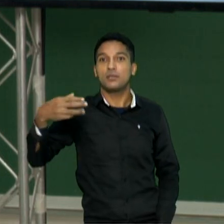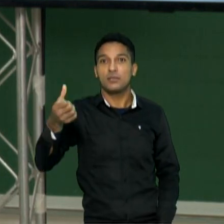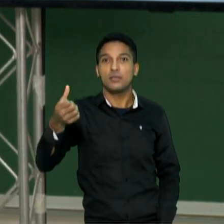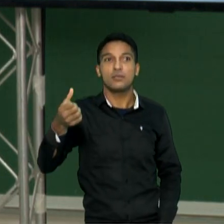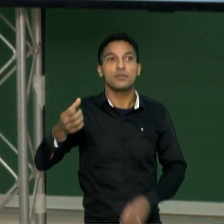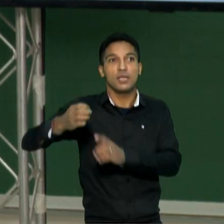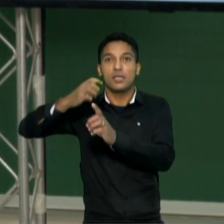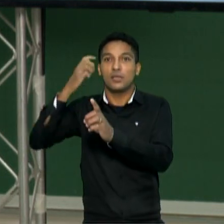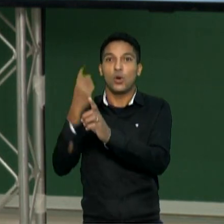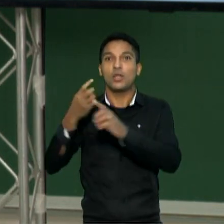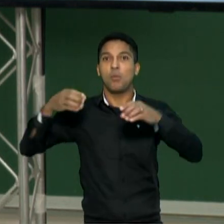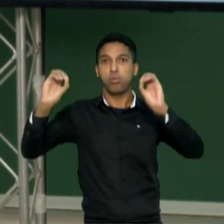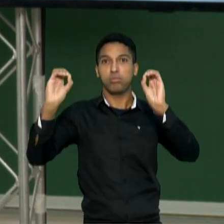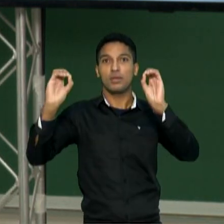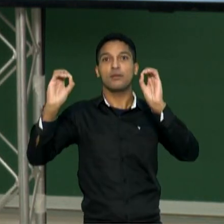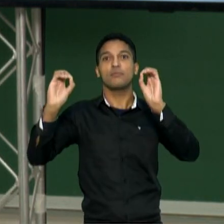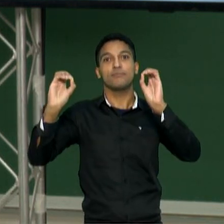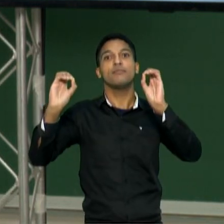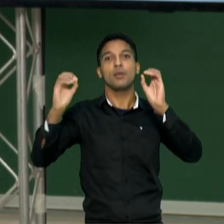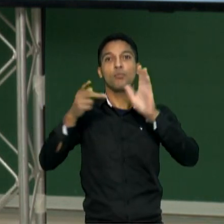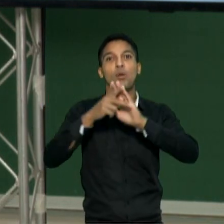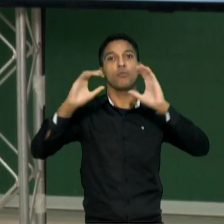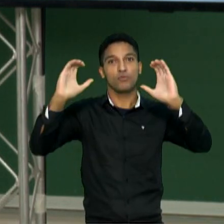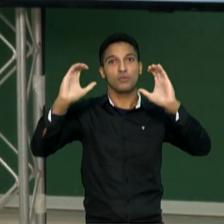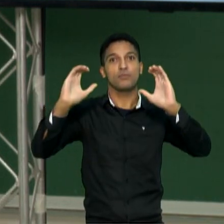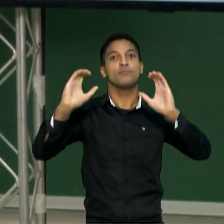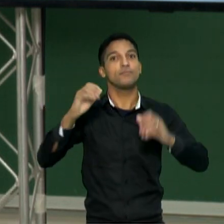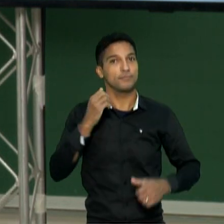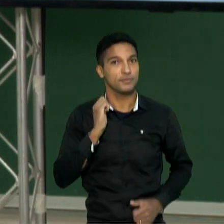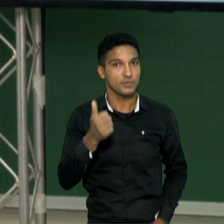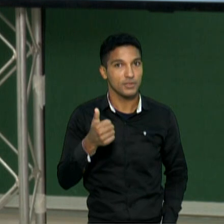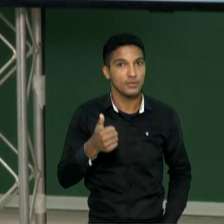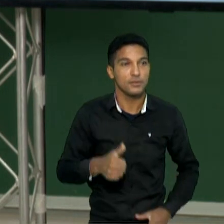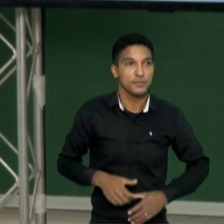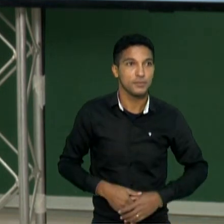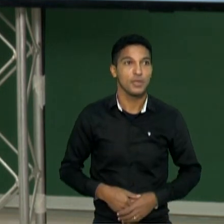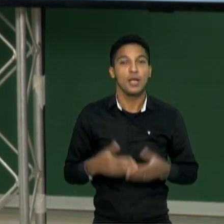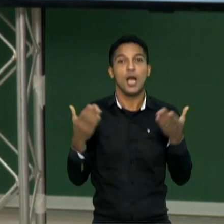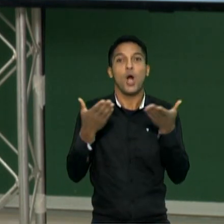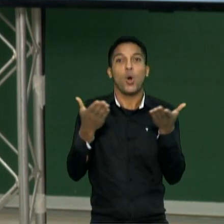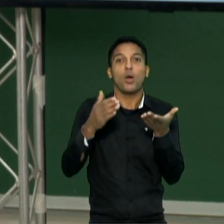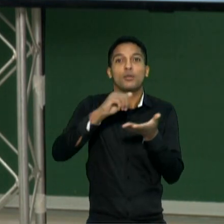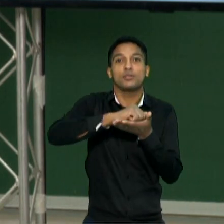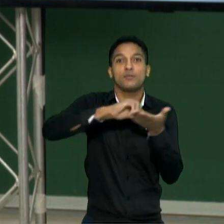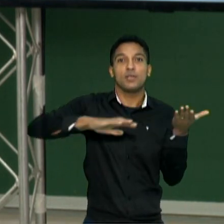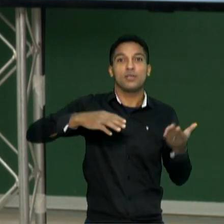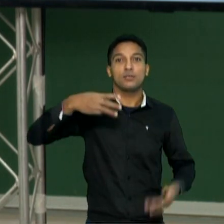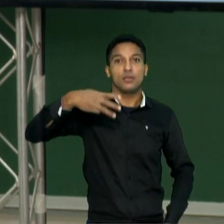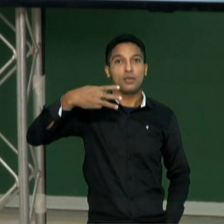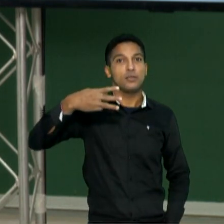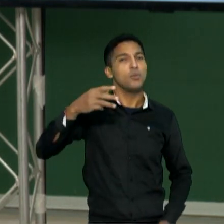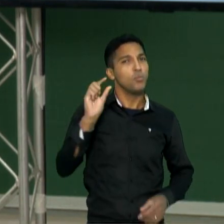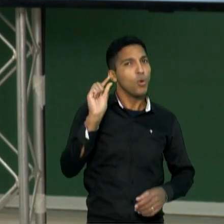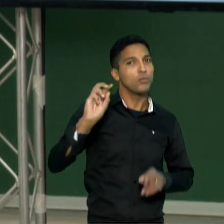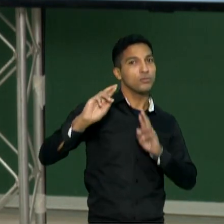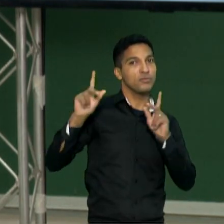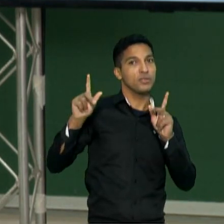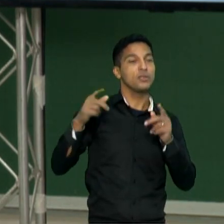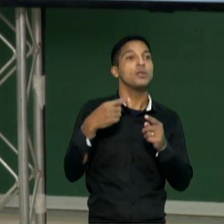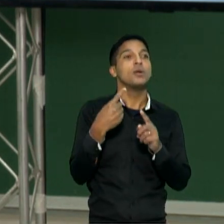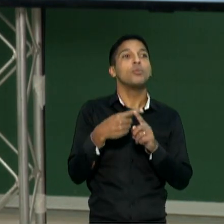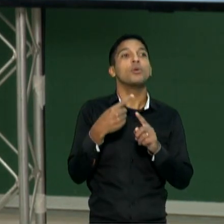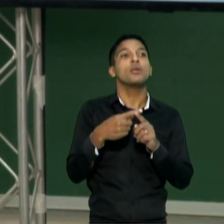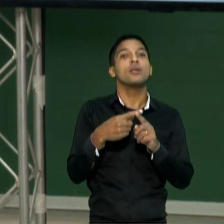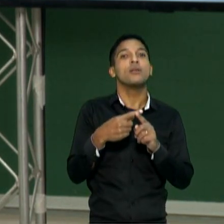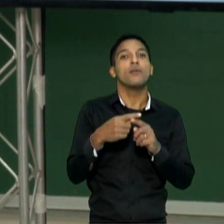dar zero no final. Beleza? Exercício 3. Esse exercício 3 é um pouquinho diferente, porque a gente vai